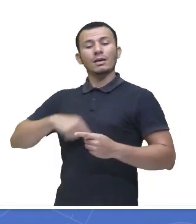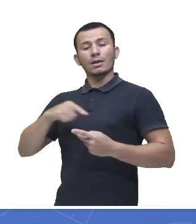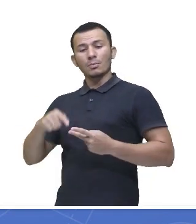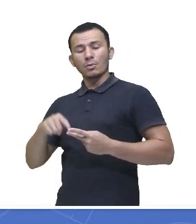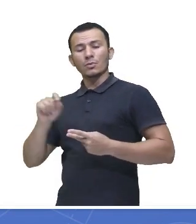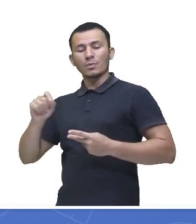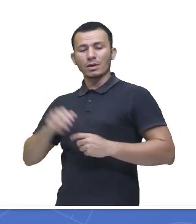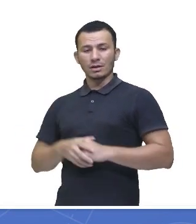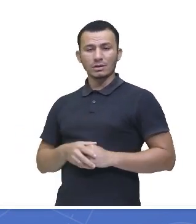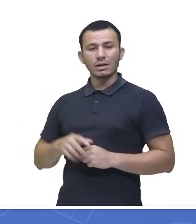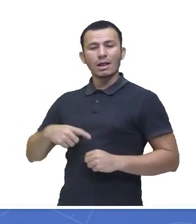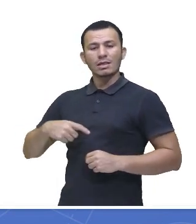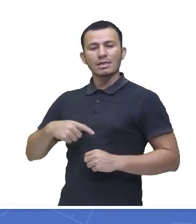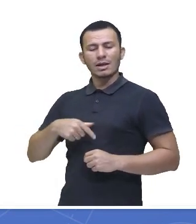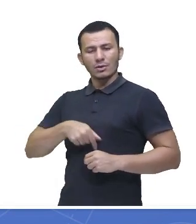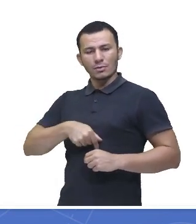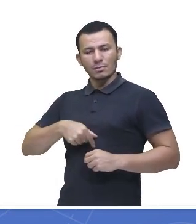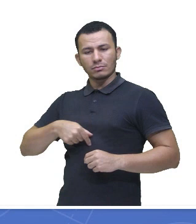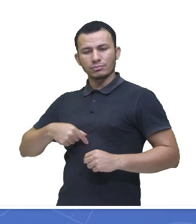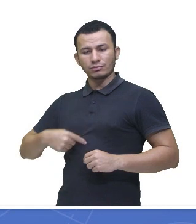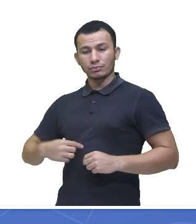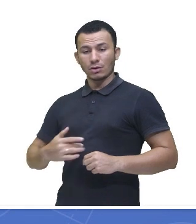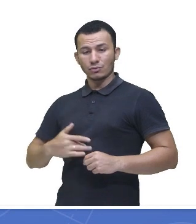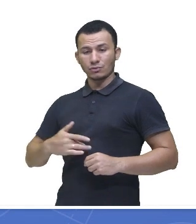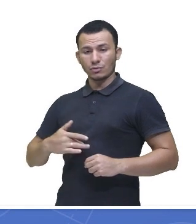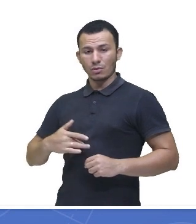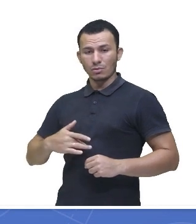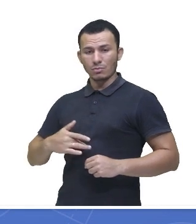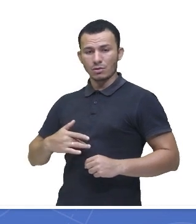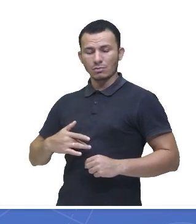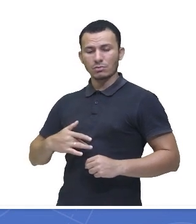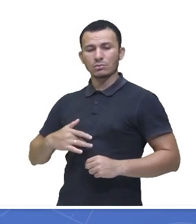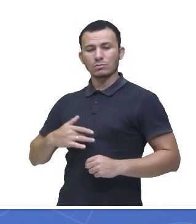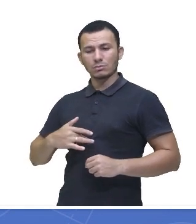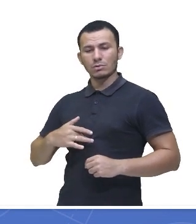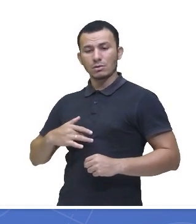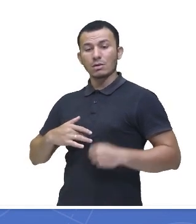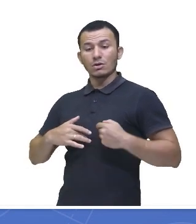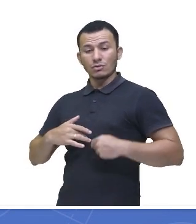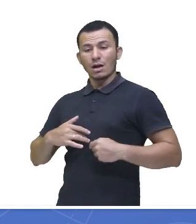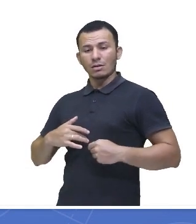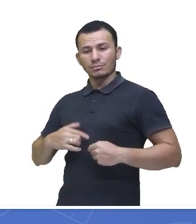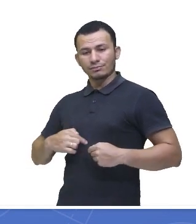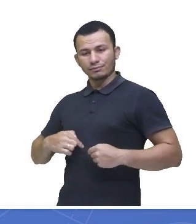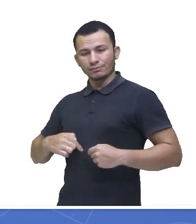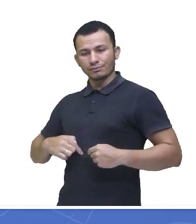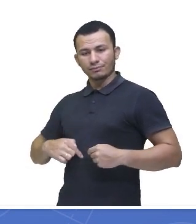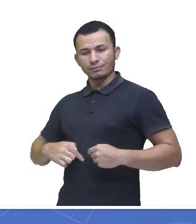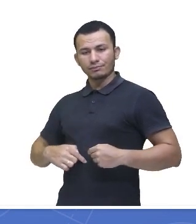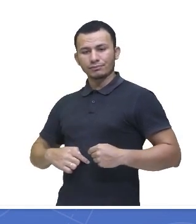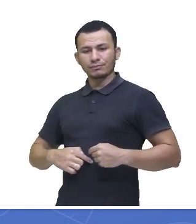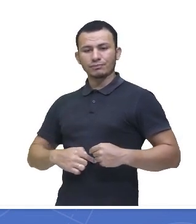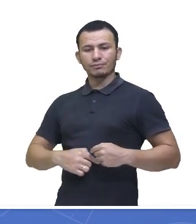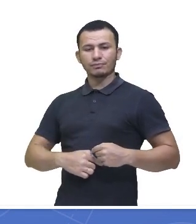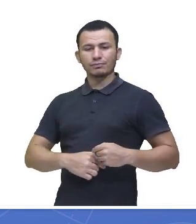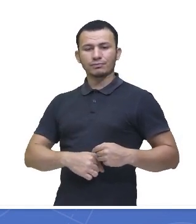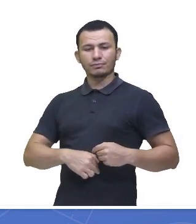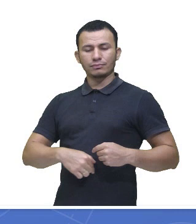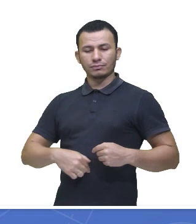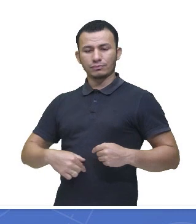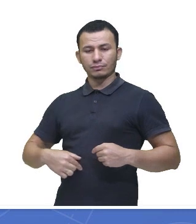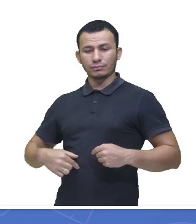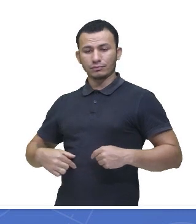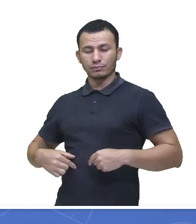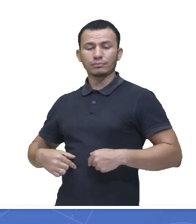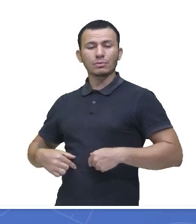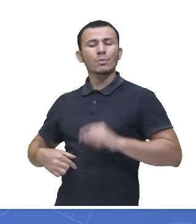onde? Ele vai passar aqui, ó, pelo estômago, ok? No estômago, então, ele vai vir para cá. Ele vai vir aqui, ó, pro